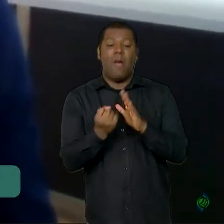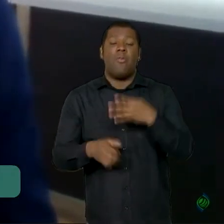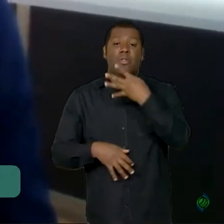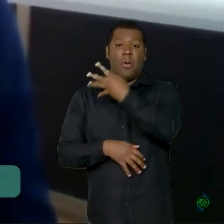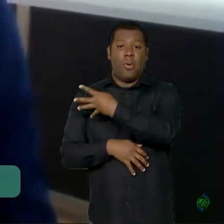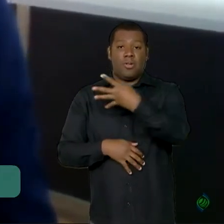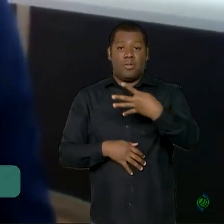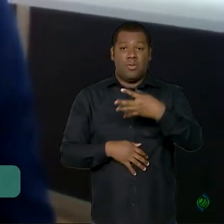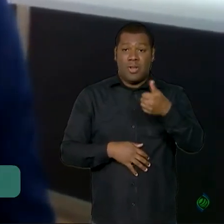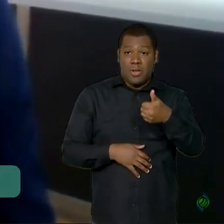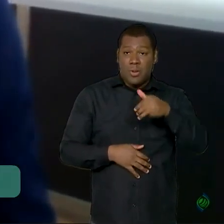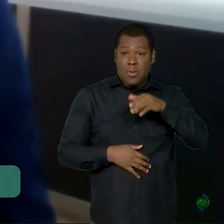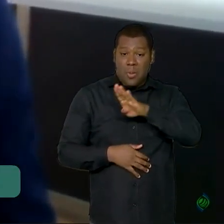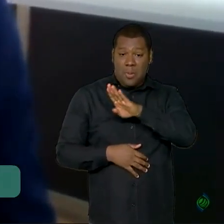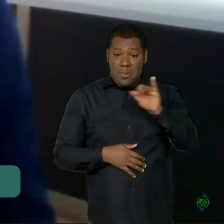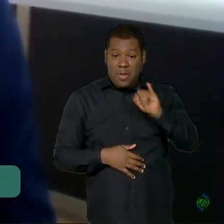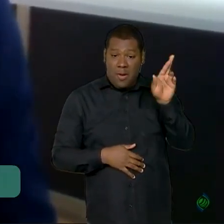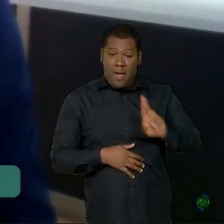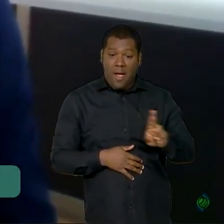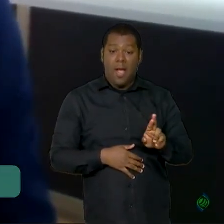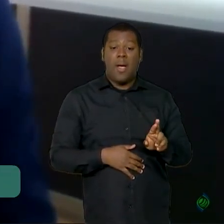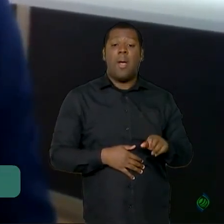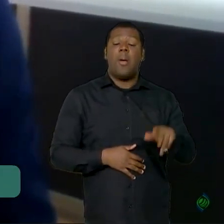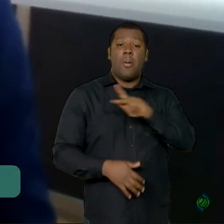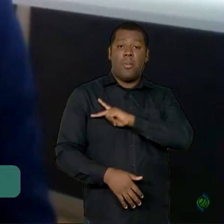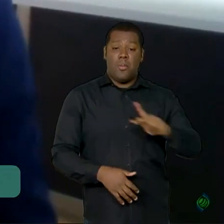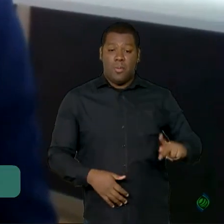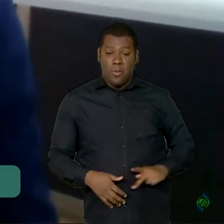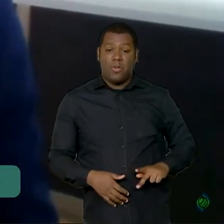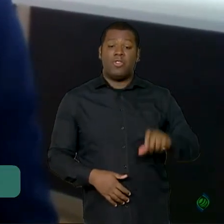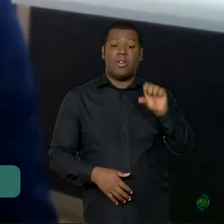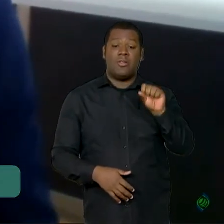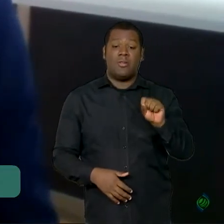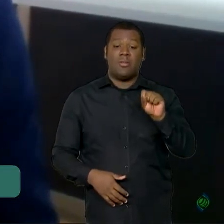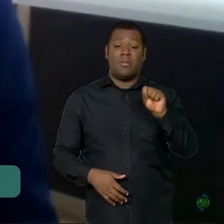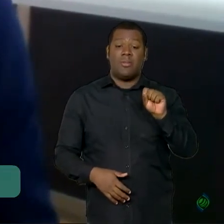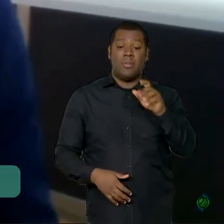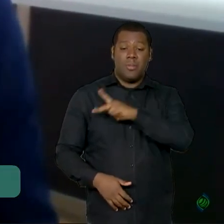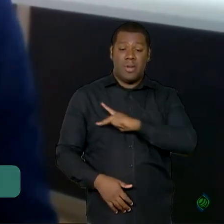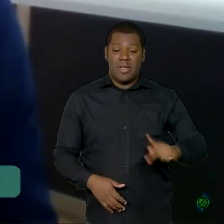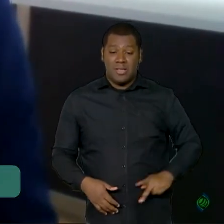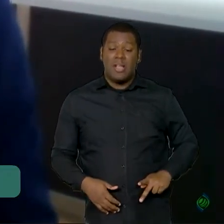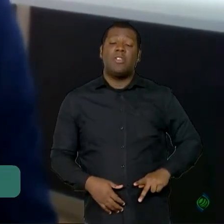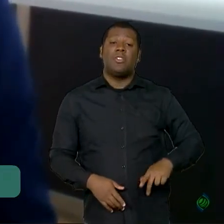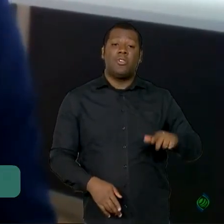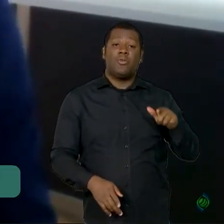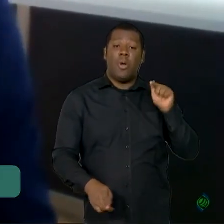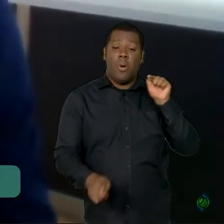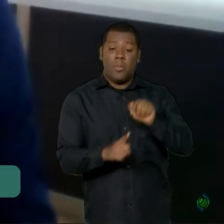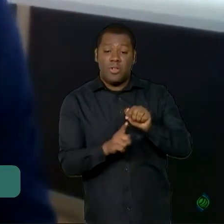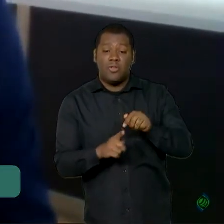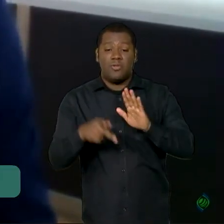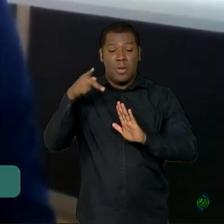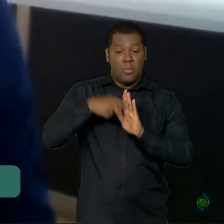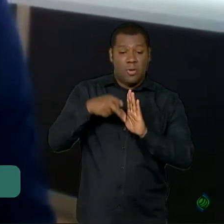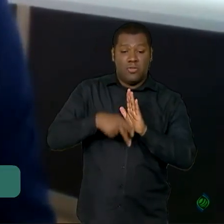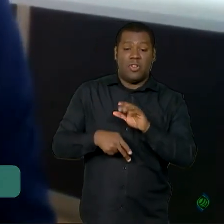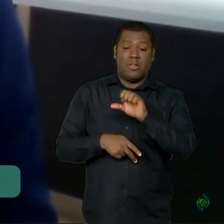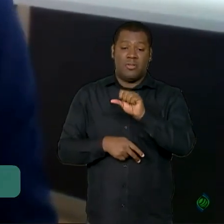441 bilhões de reais, voltou o Plano Safra da agricultura familiar, que foram 77 bilhões de